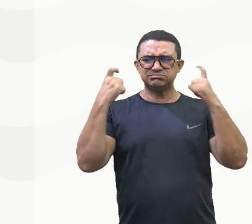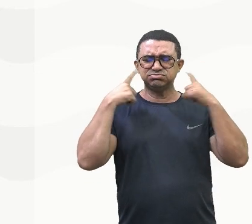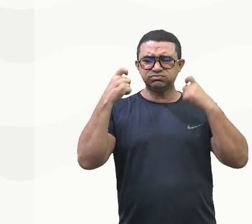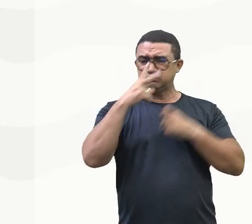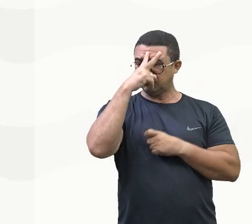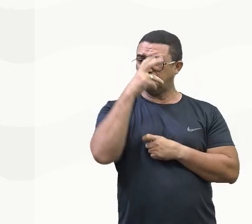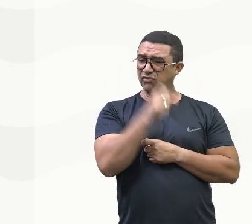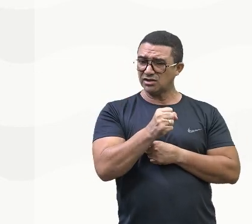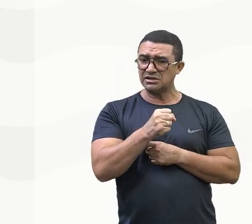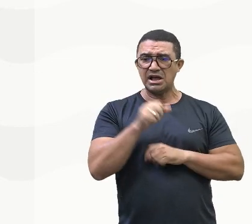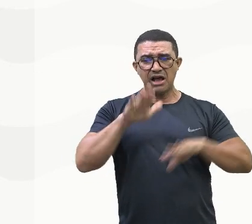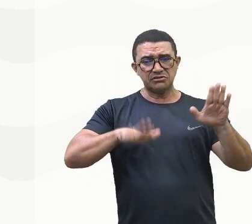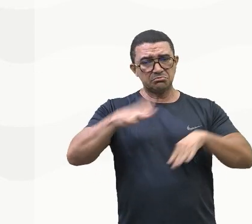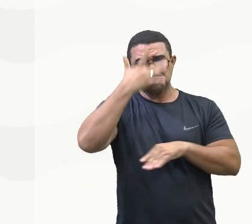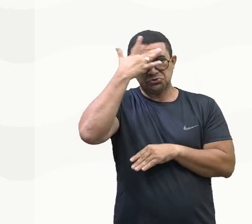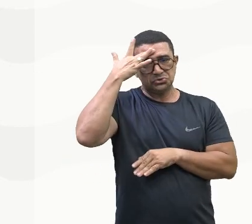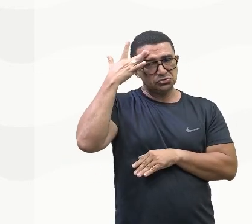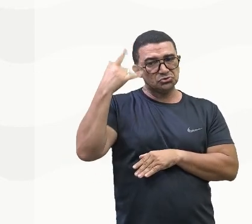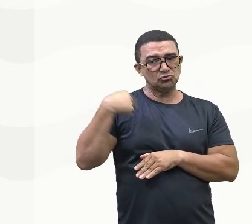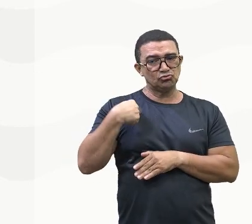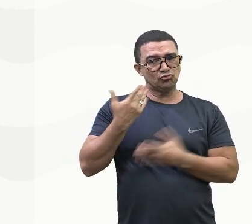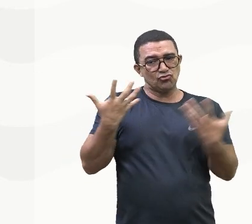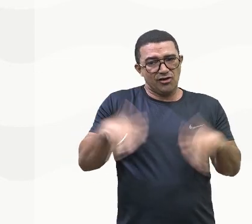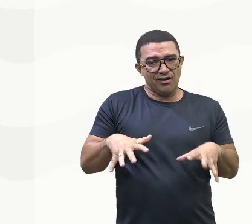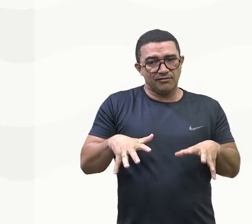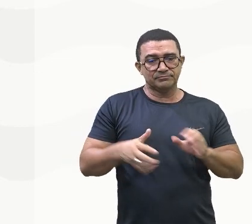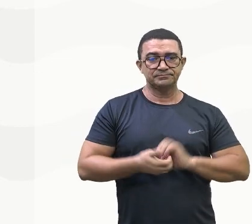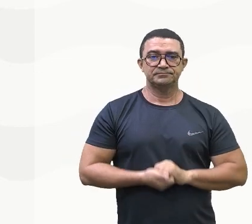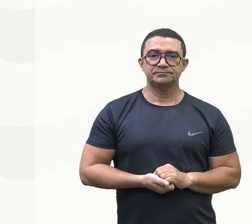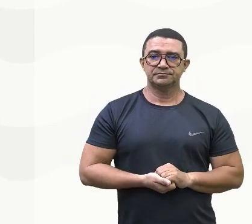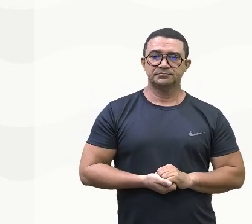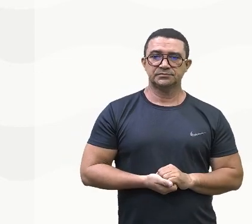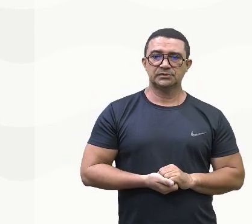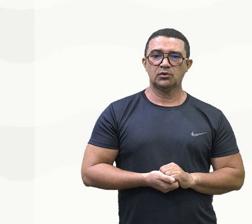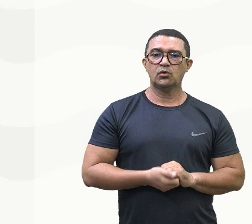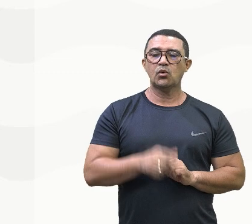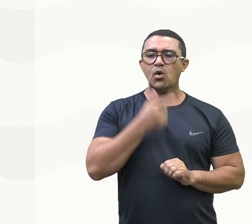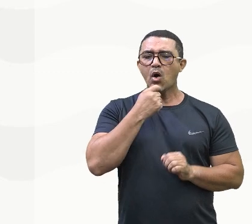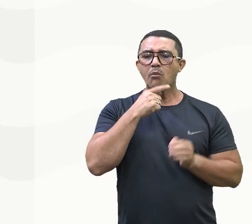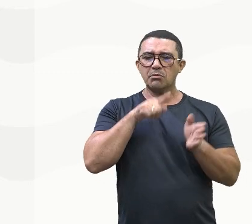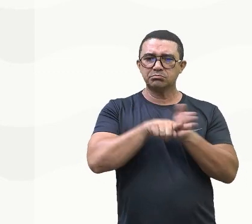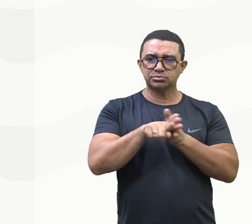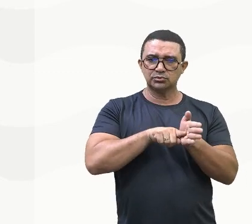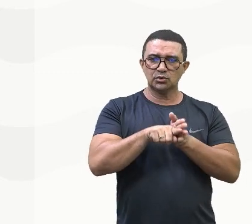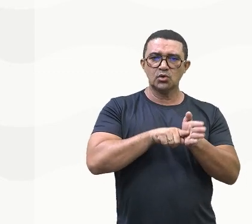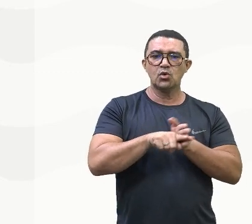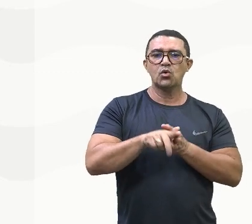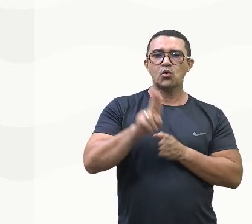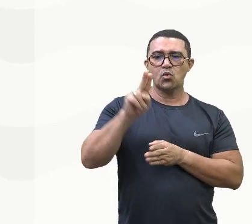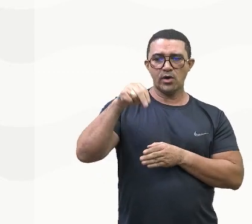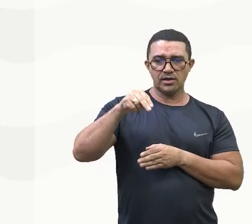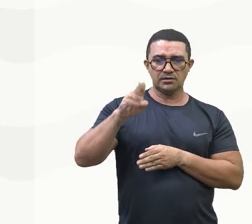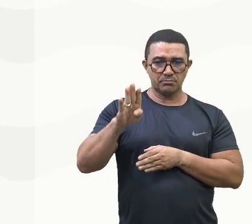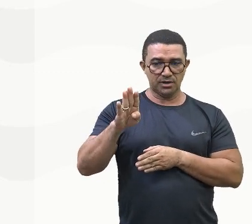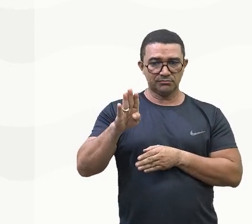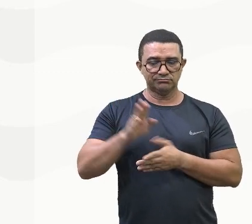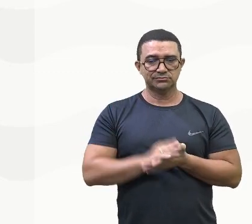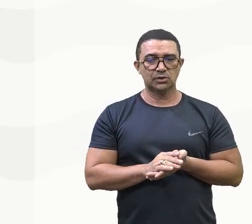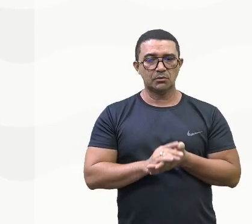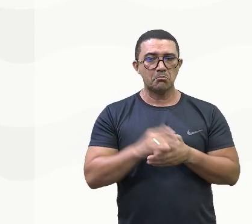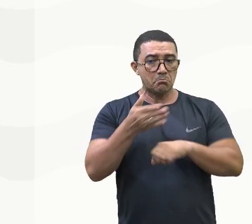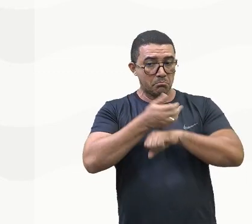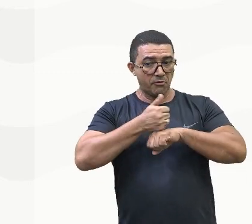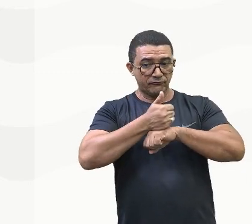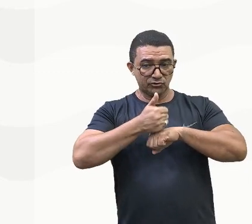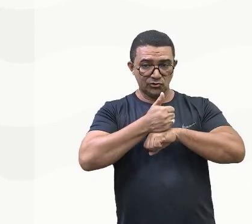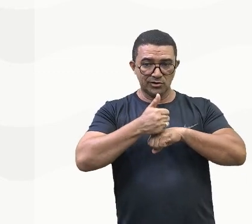uma água totalmente poluída. O pesquisador da UNB, Armando Maroja, especializado em acústica